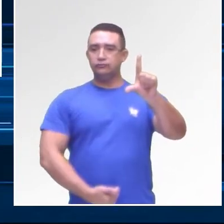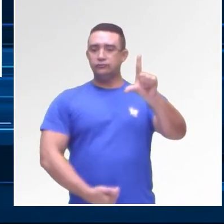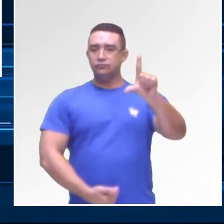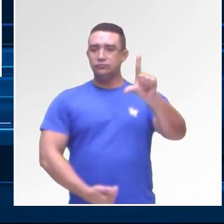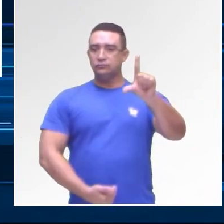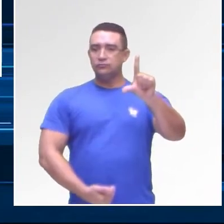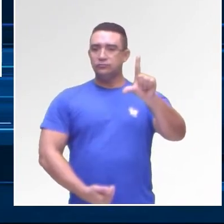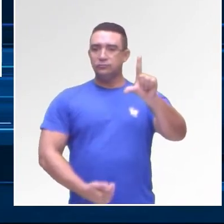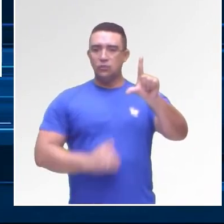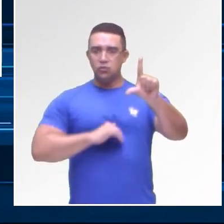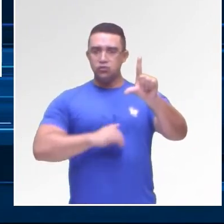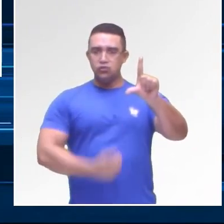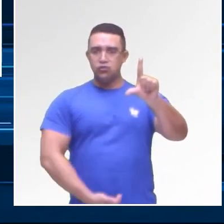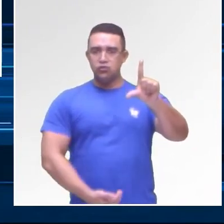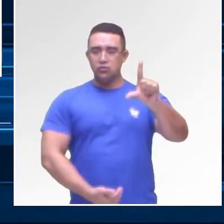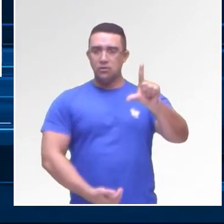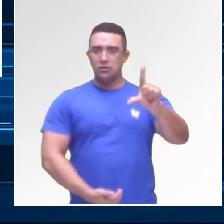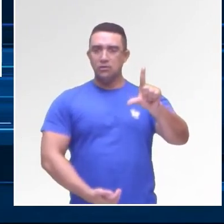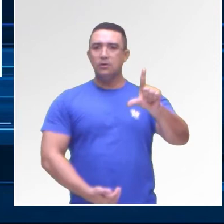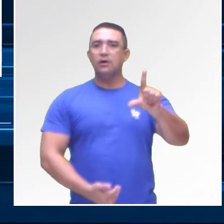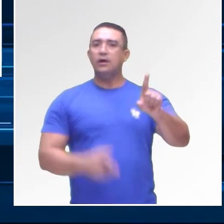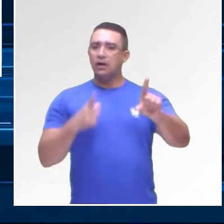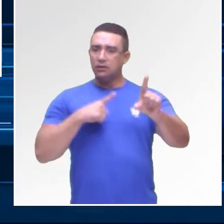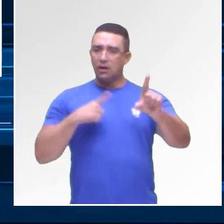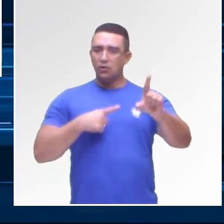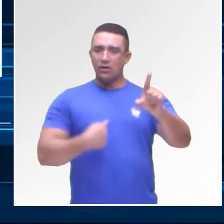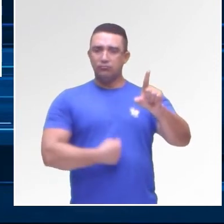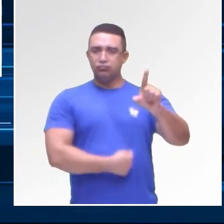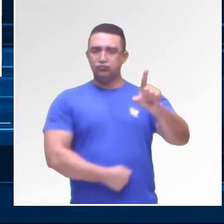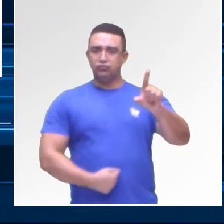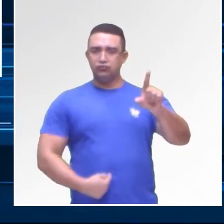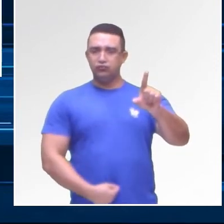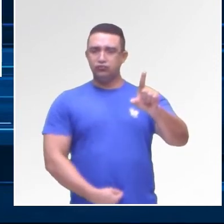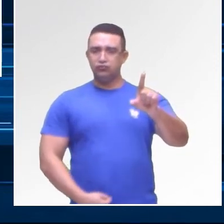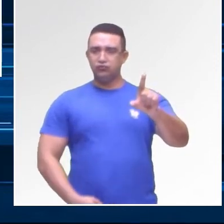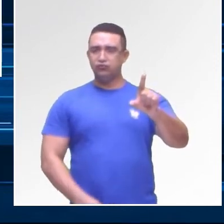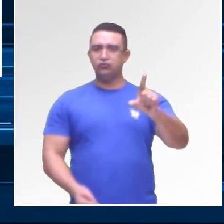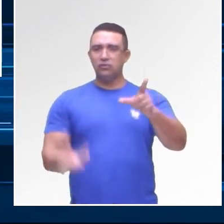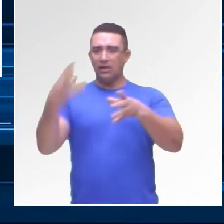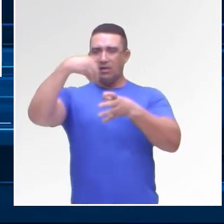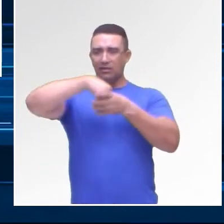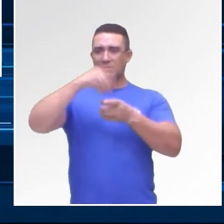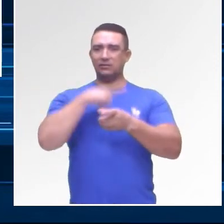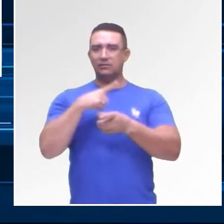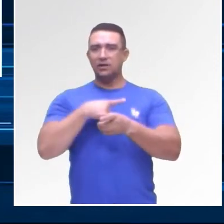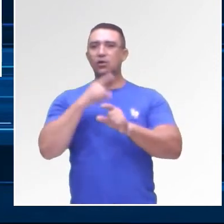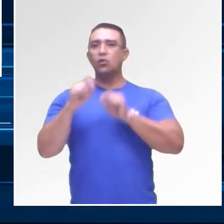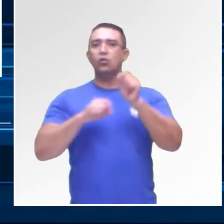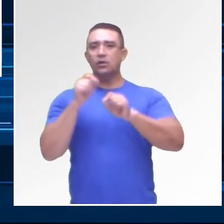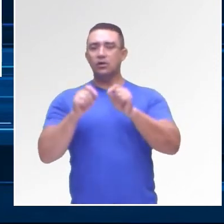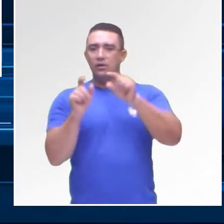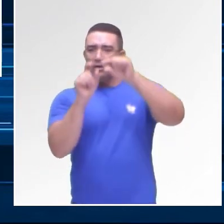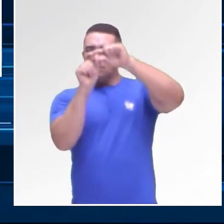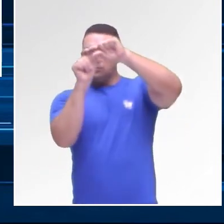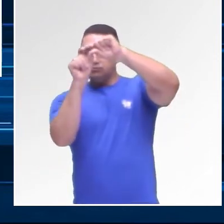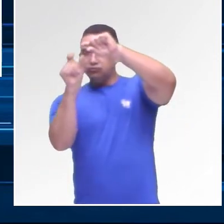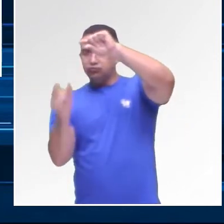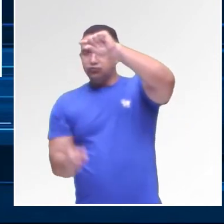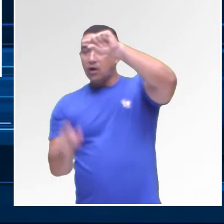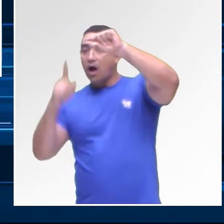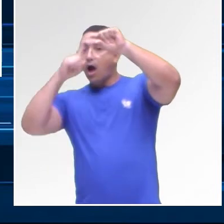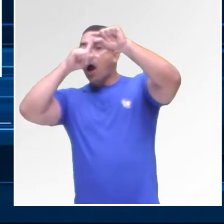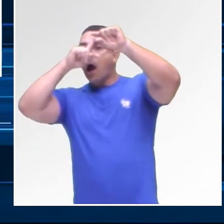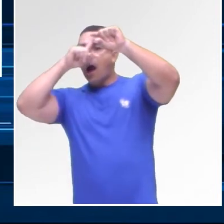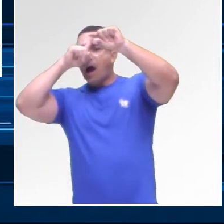do abdômen, nós temos os nossos órgãos internos e nós temos duas plaquinhas em amarelo que